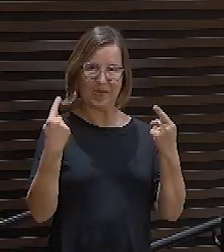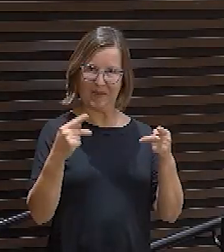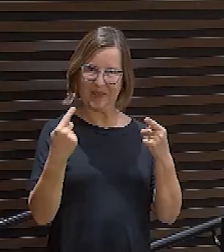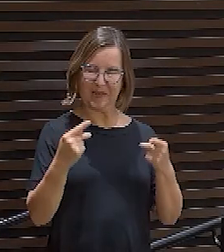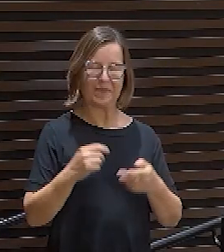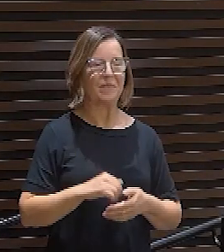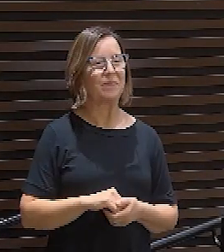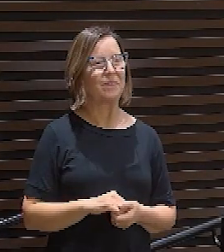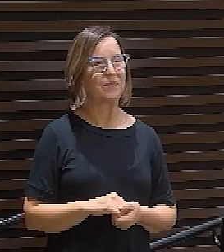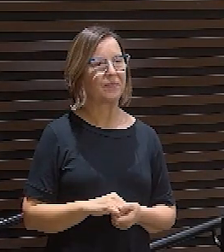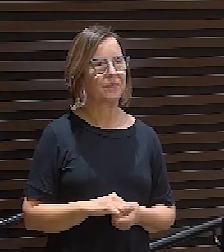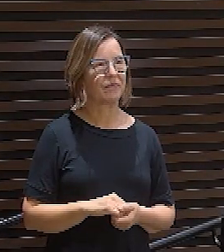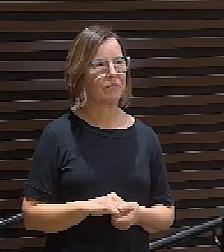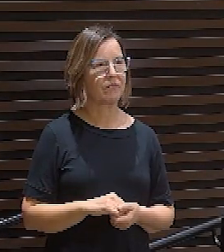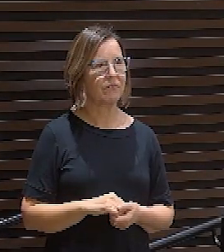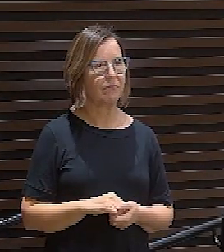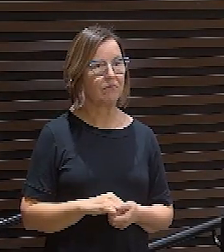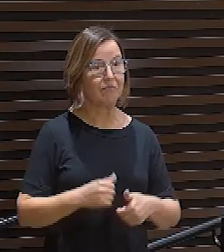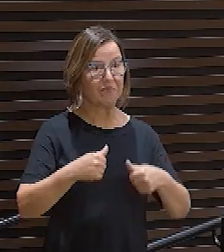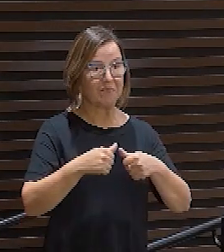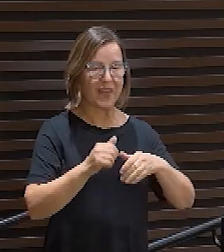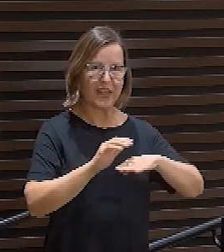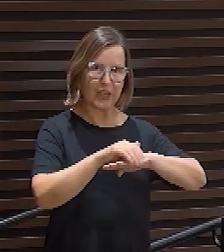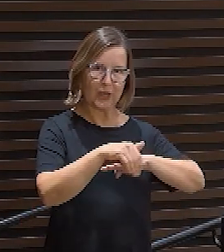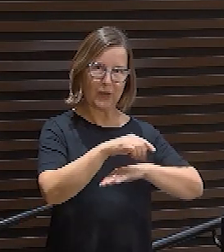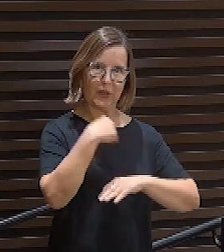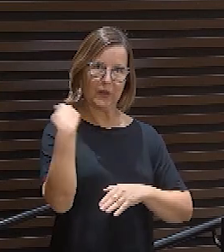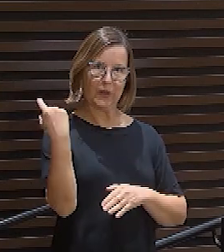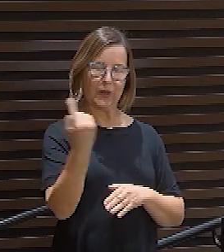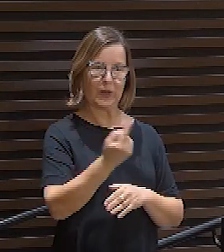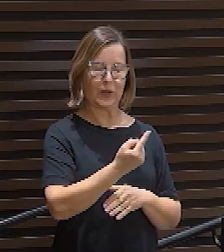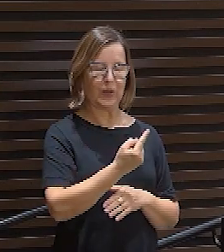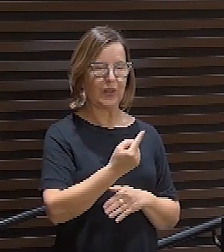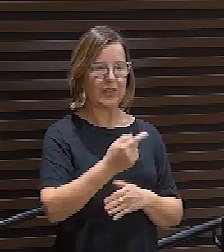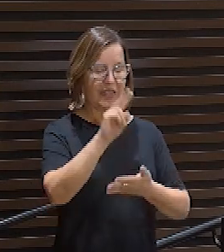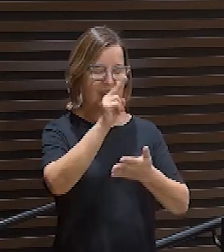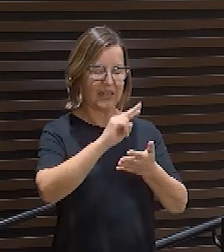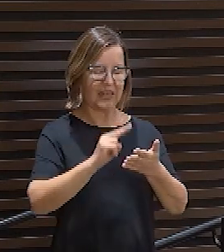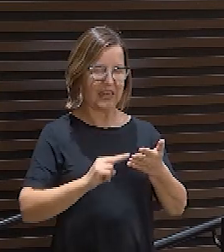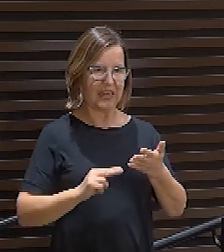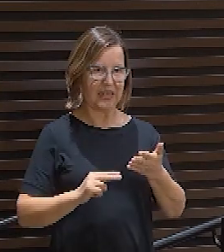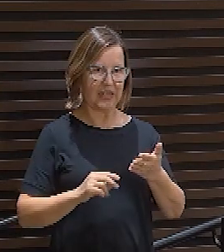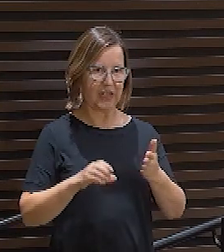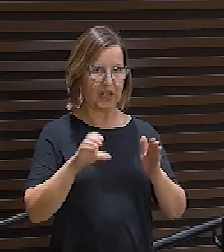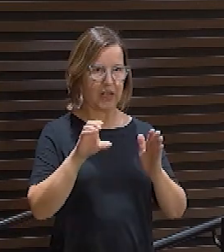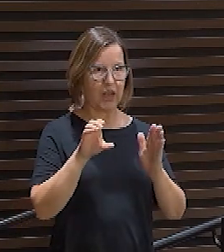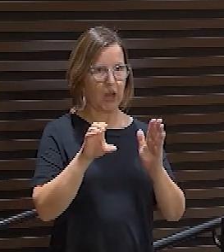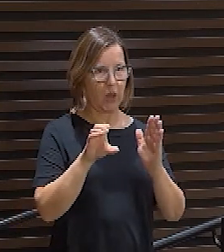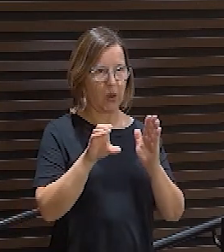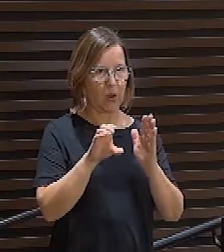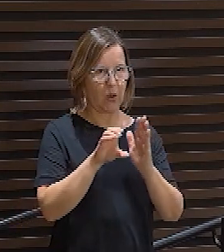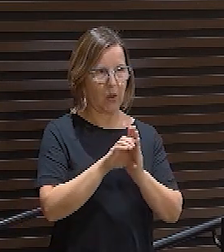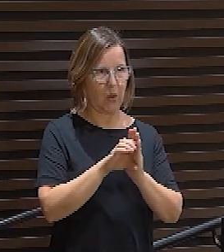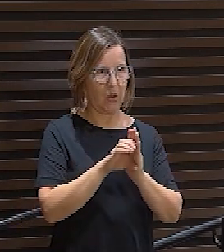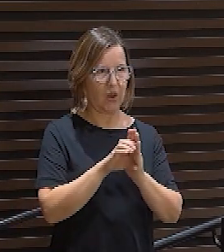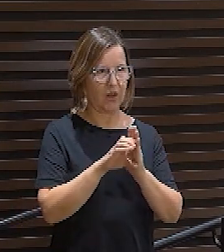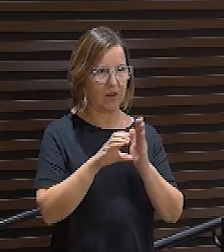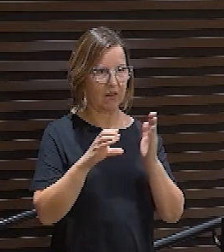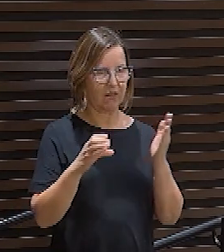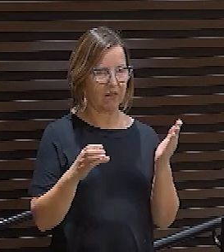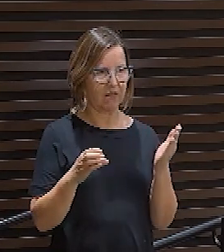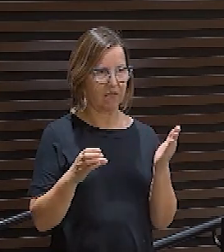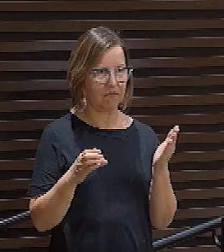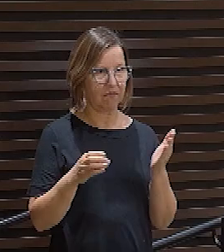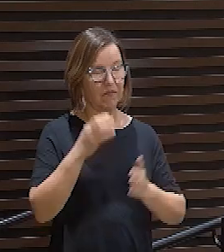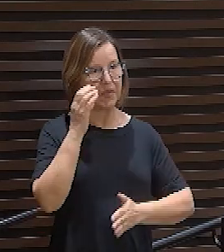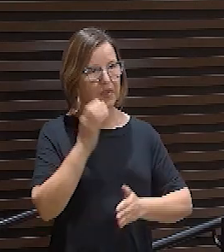Meus irmãos, essa noite nós vamos olhar o texto de Colossenses, no capítulo